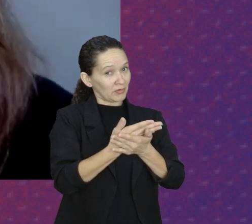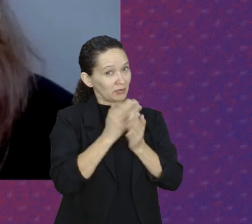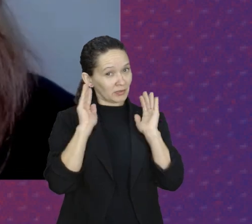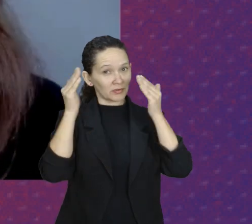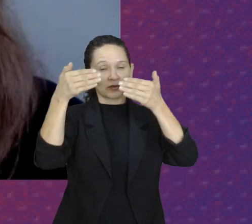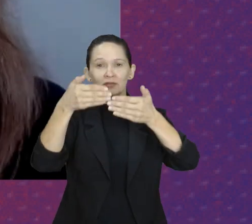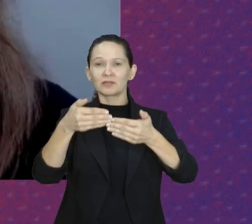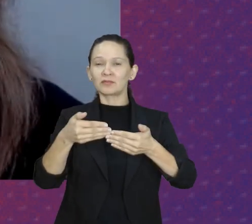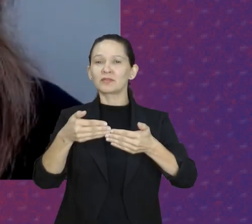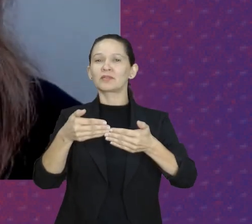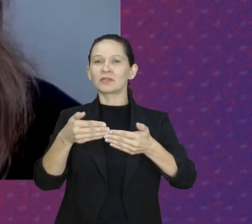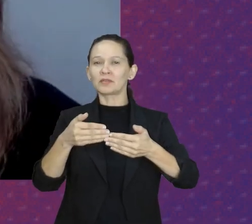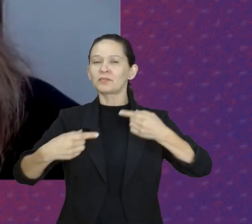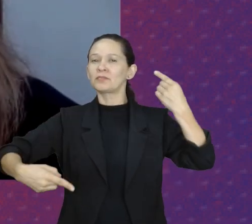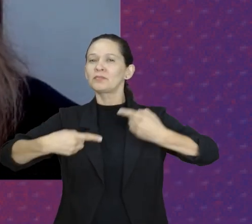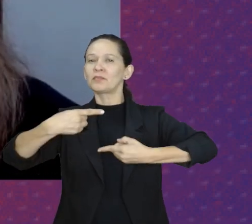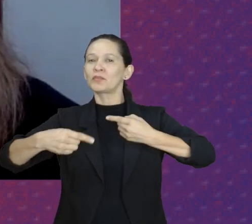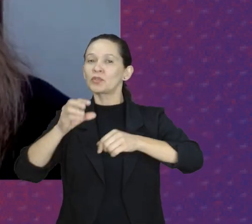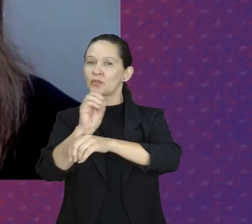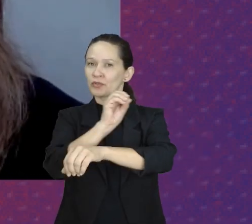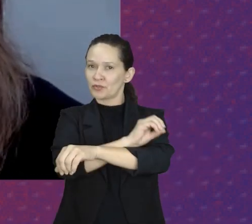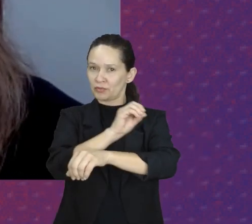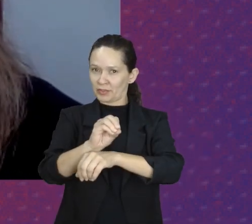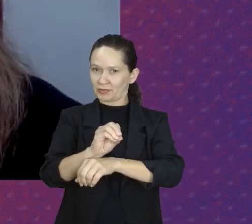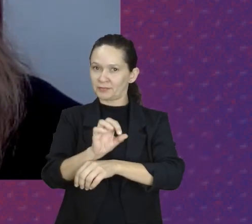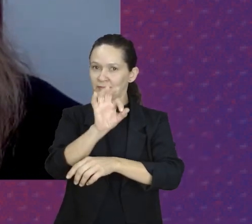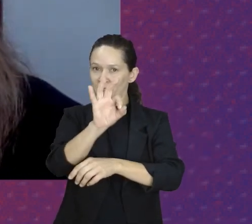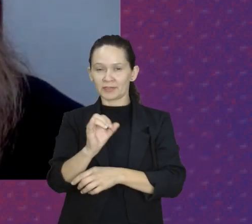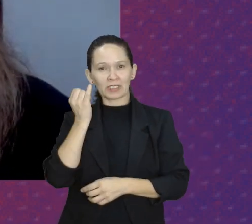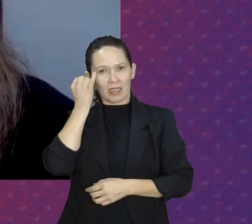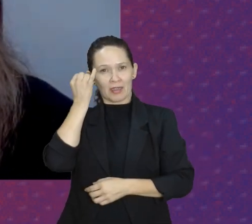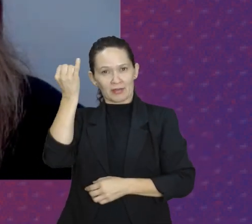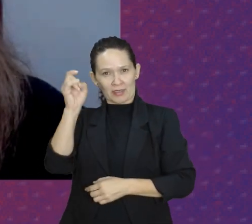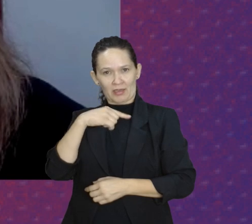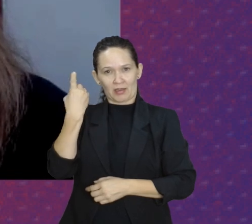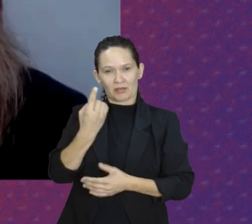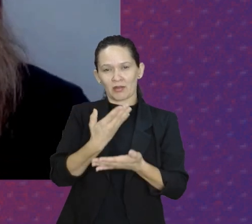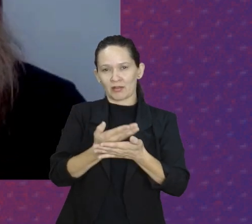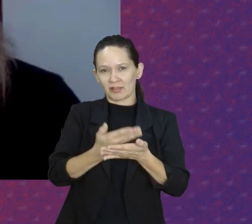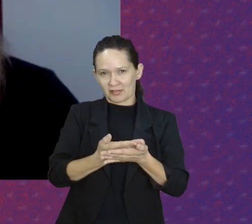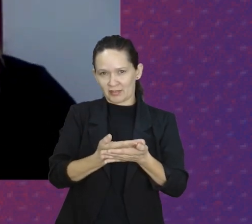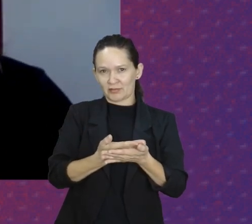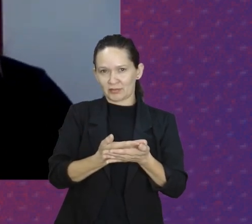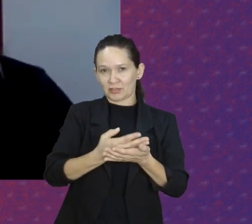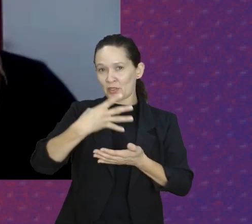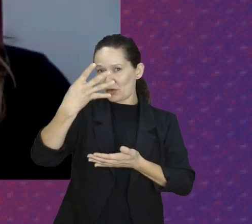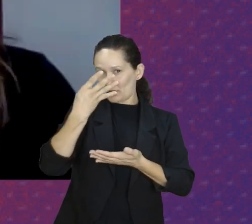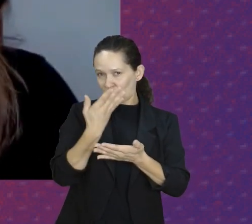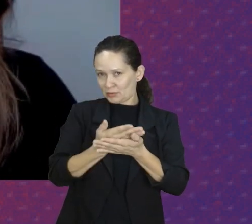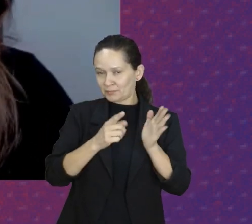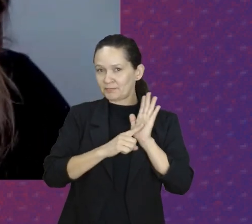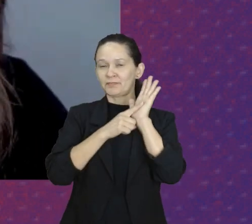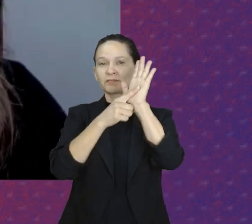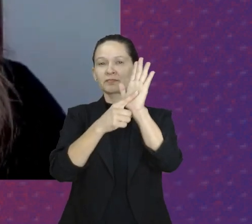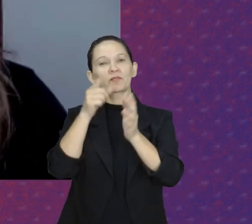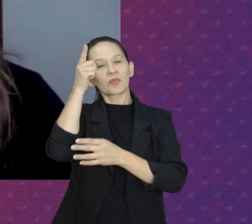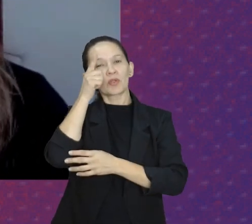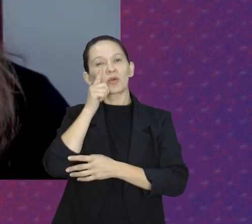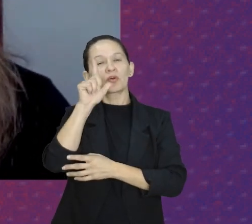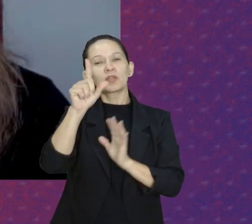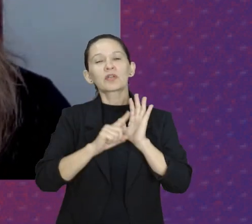foco nas políticas de cuidado. A ideia dessas nossas 4 aulas é